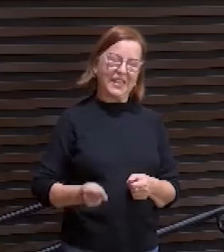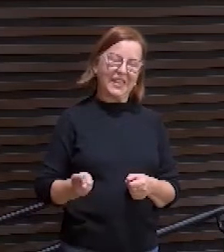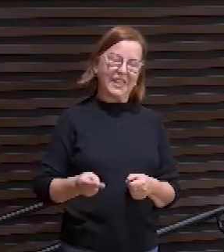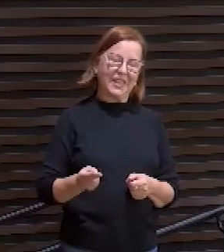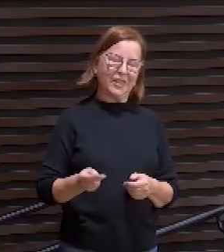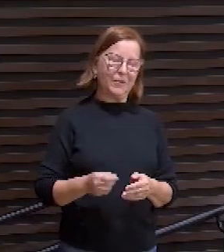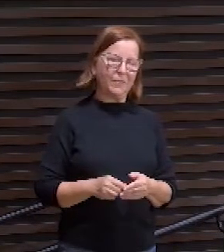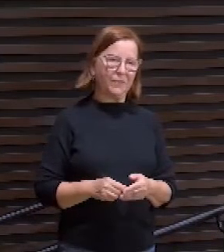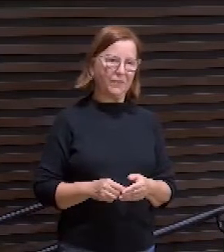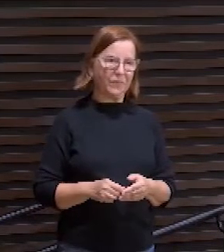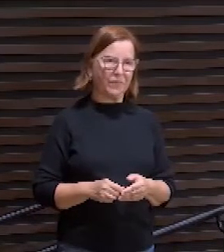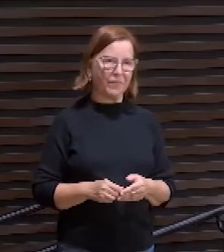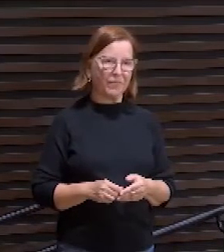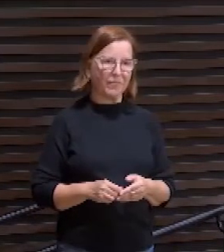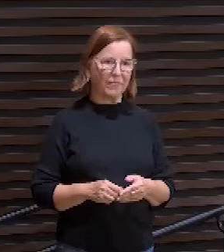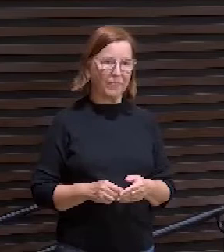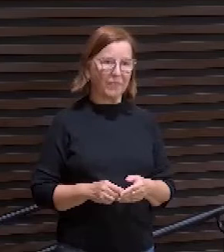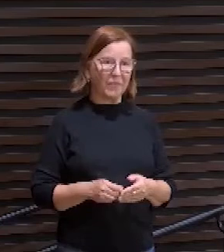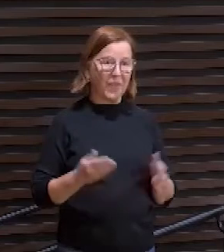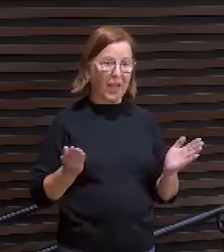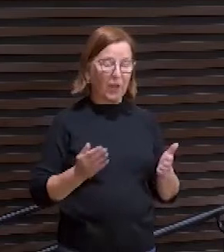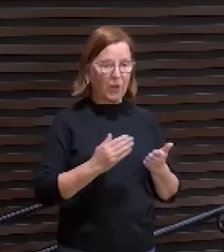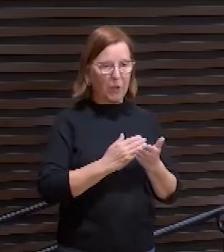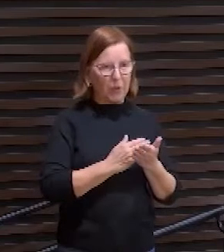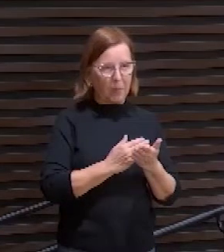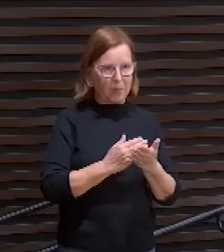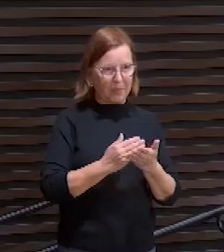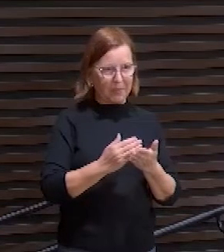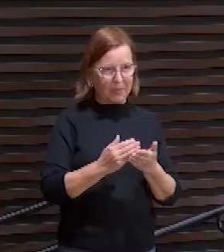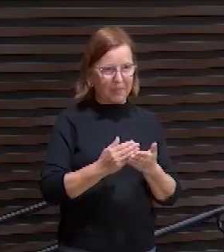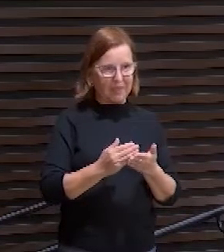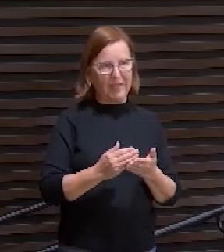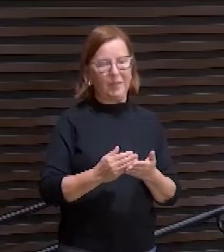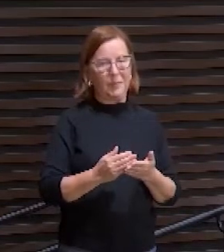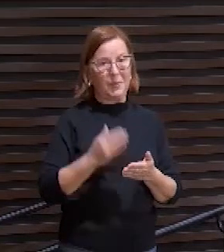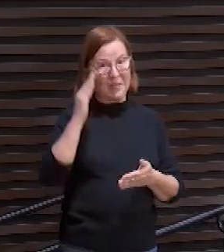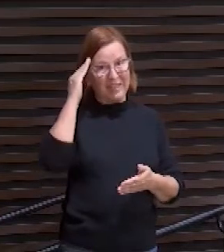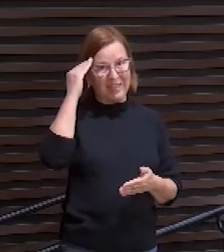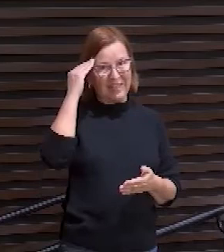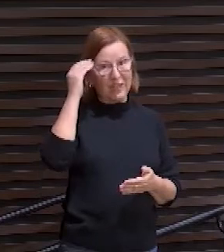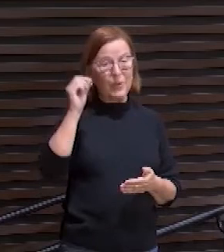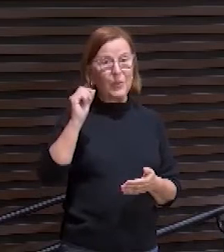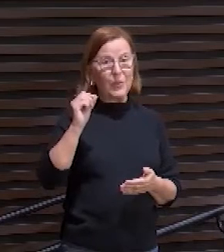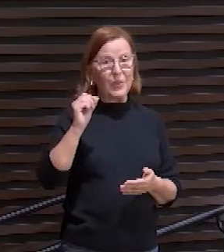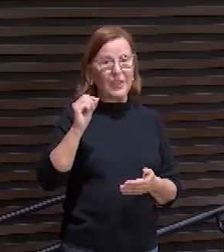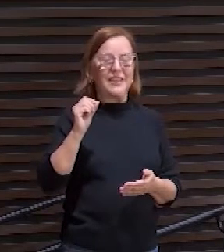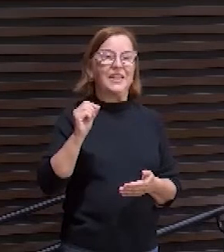começamos a entender um pouquinho do que se passava na mente desse jovem rico.